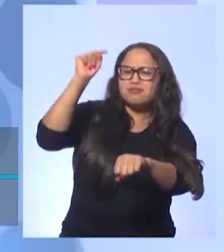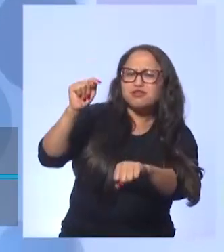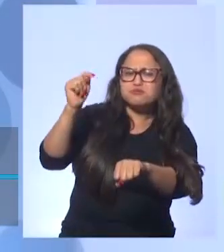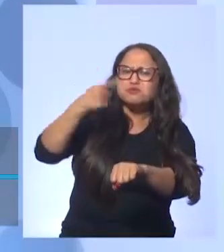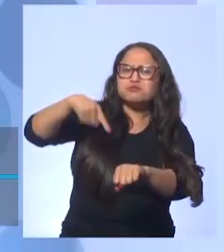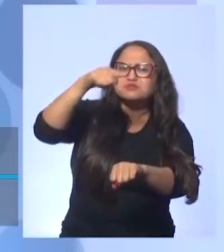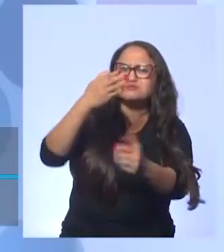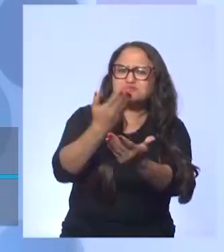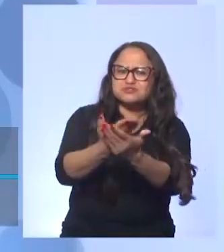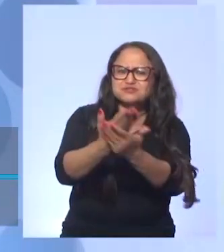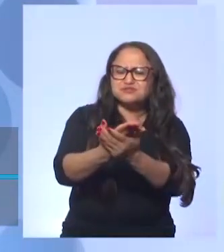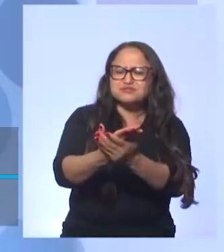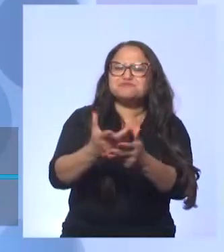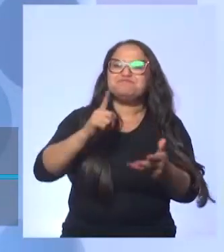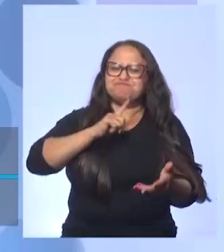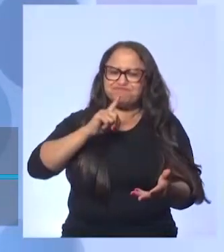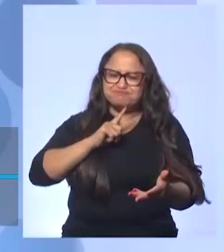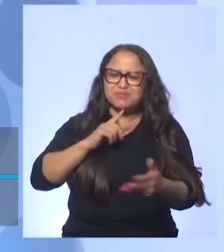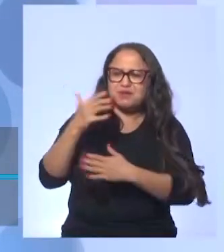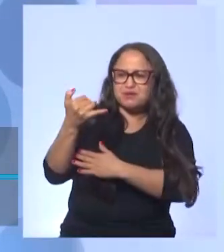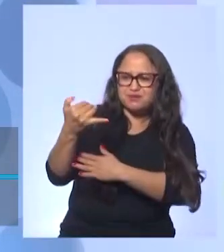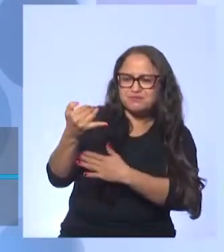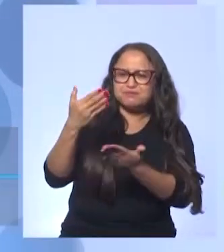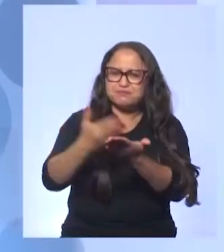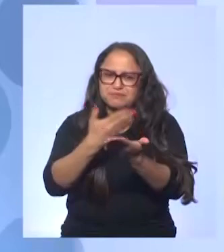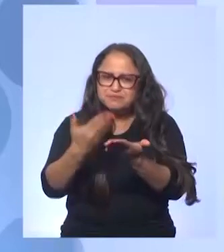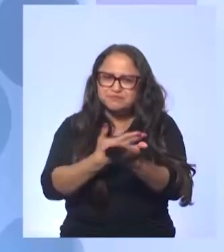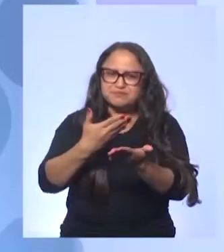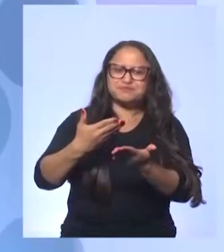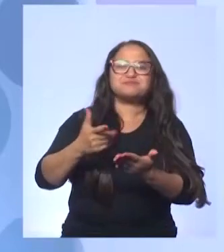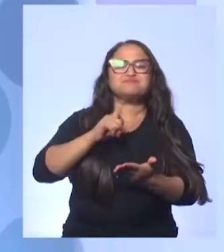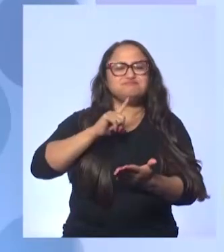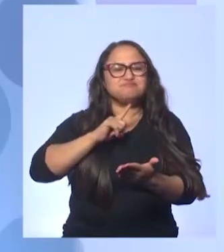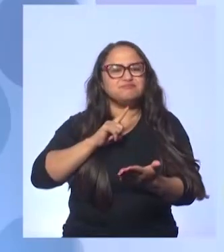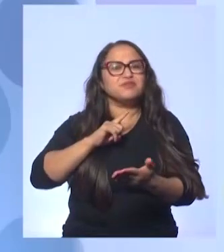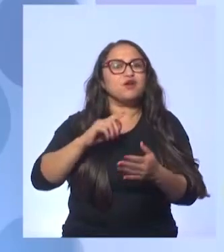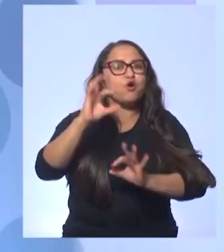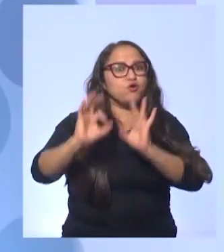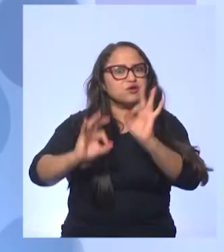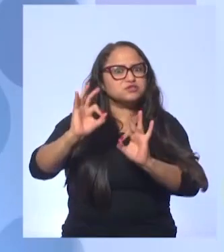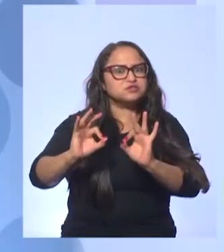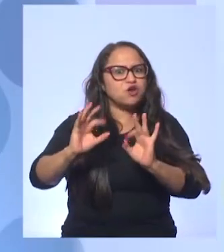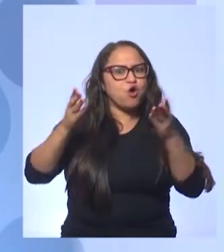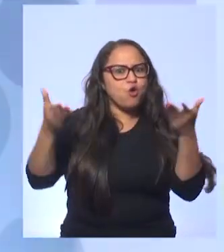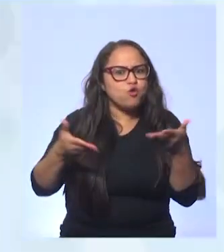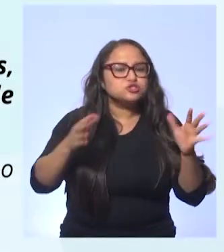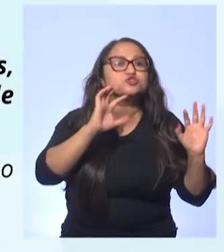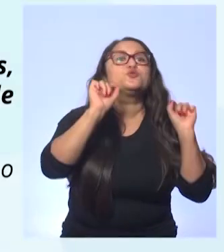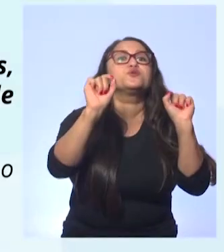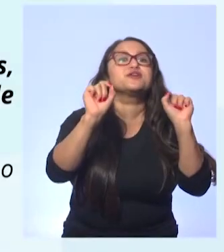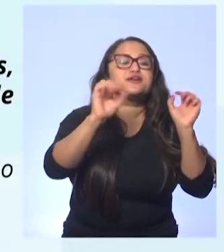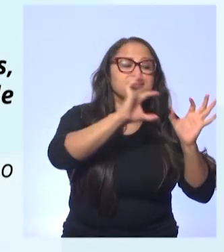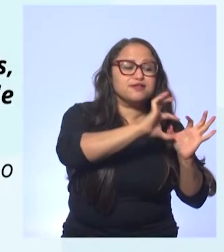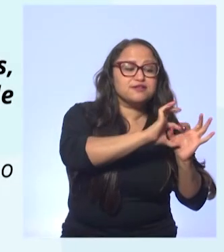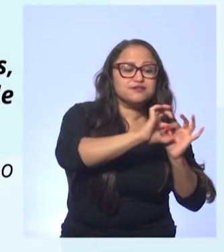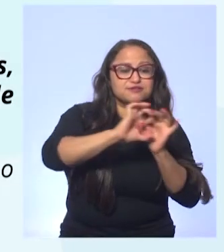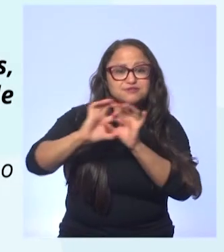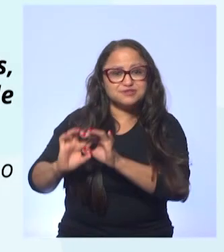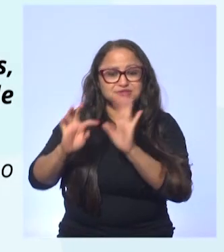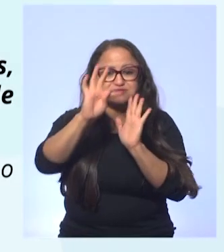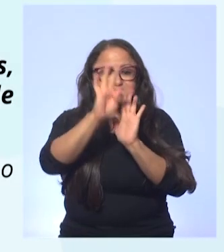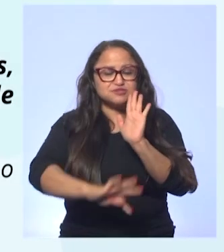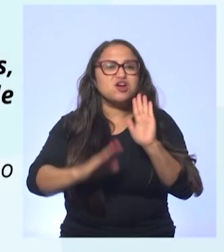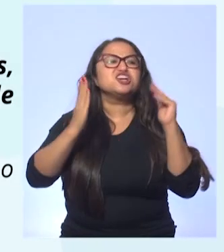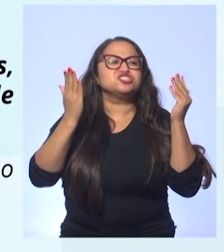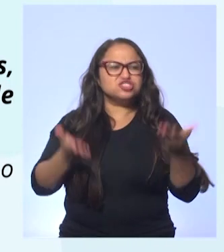para estudar. Então pegue aí papel, caneta, caderno, se organize para a aula de hoje, que é coesão textual. E a gente já vai identificar